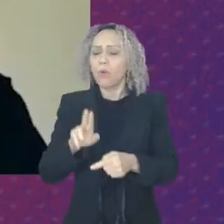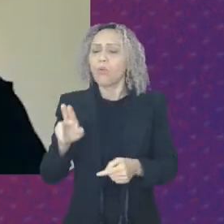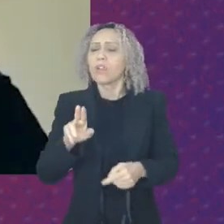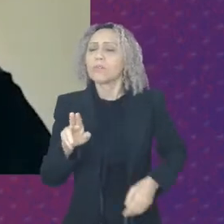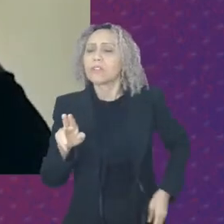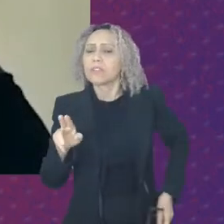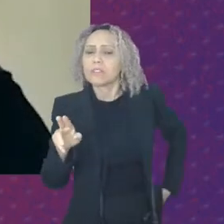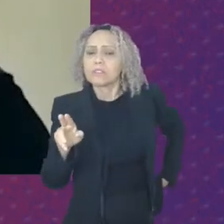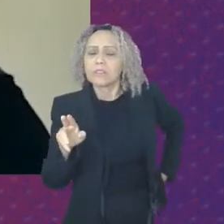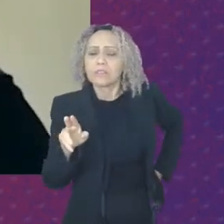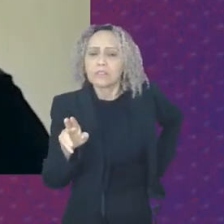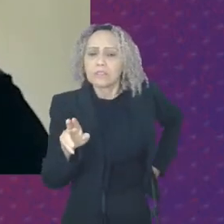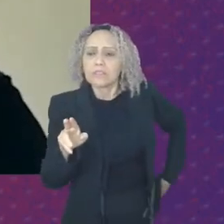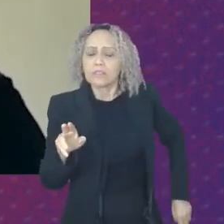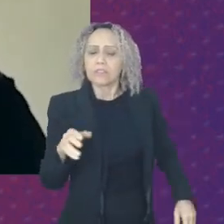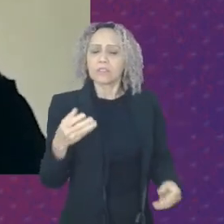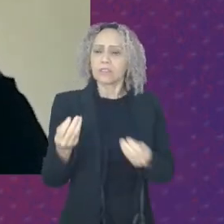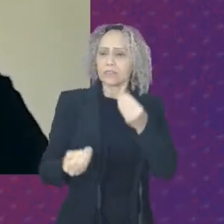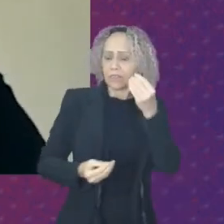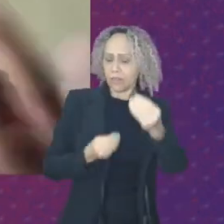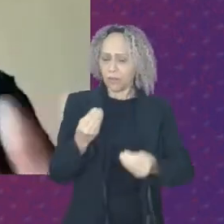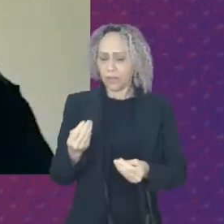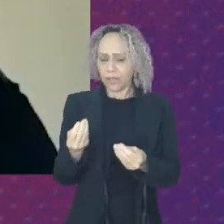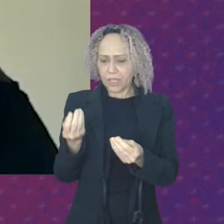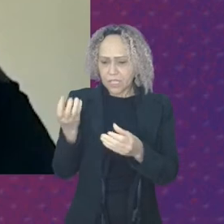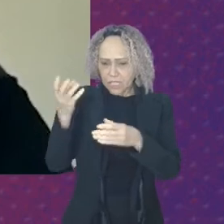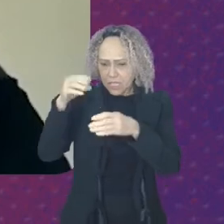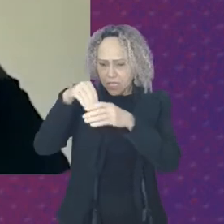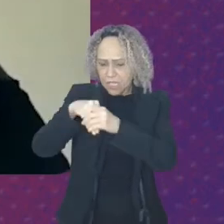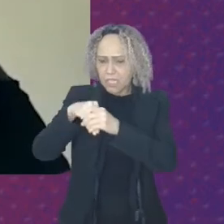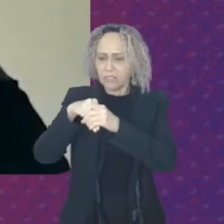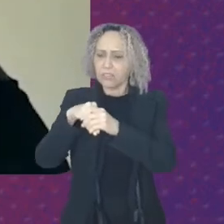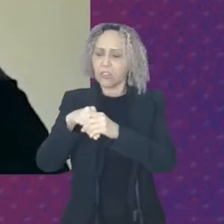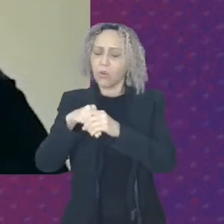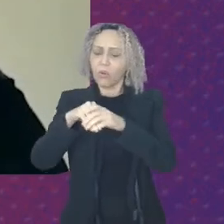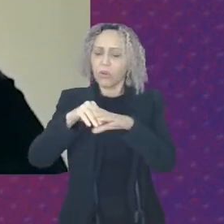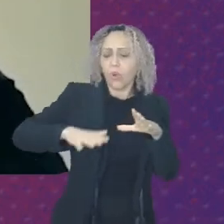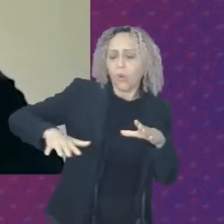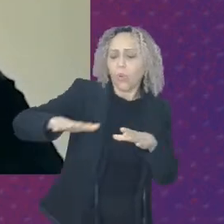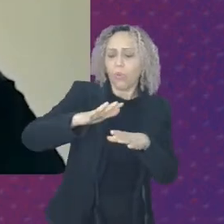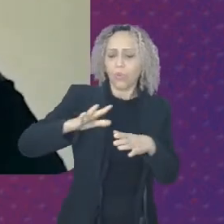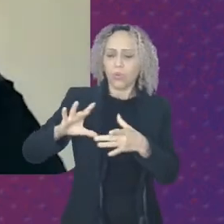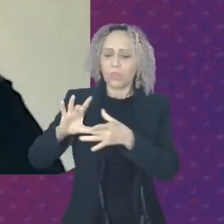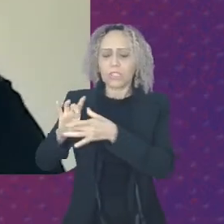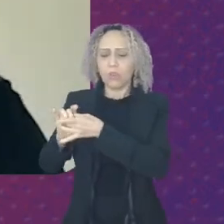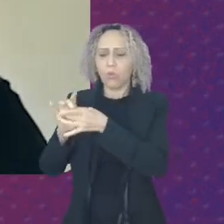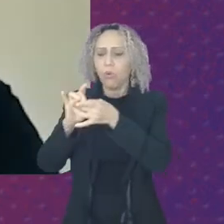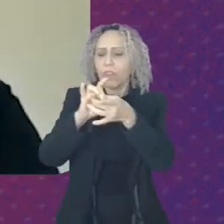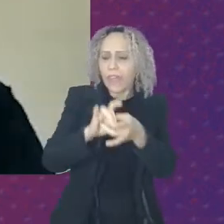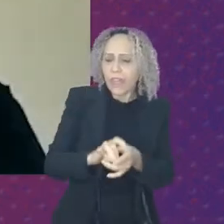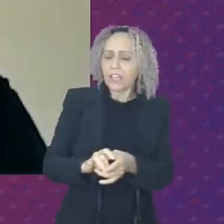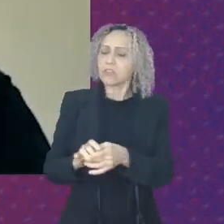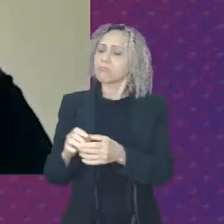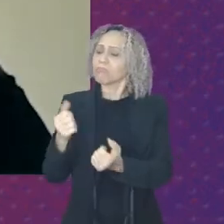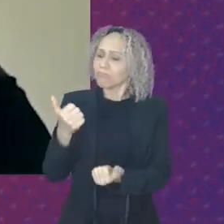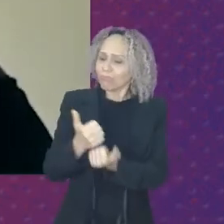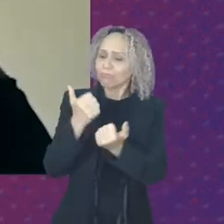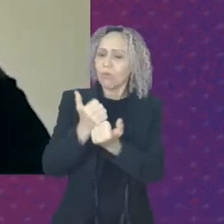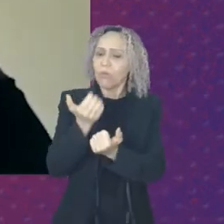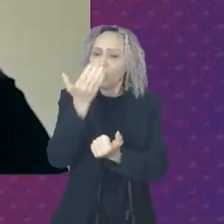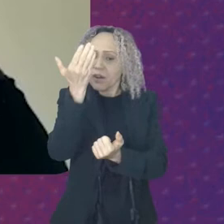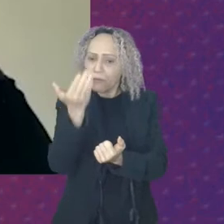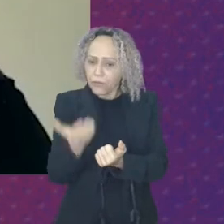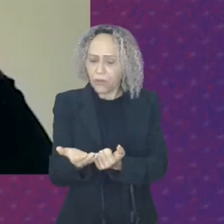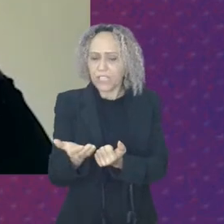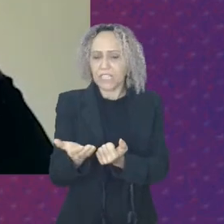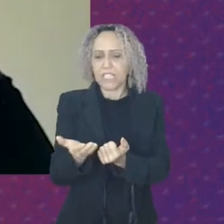dentro da sua gama, né, de artifícios e artefatos que contribuem na sua campanha, na sua pré-campanha, na sua